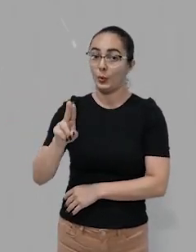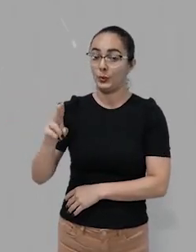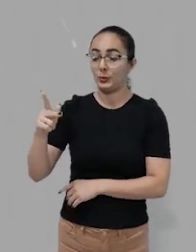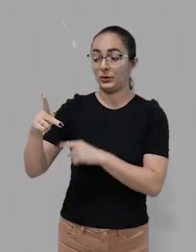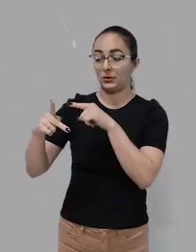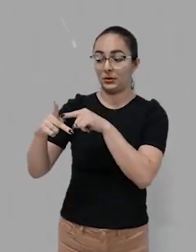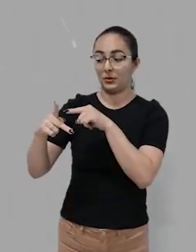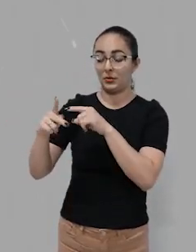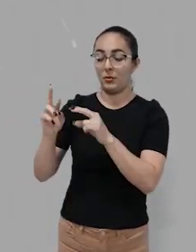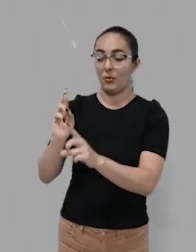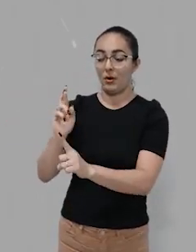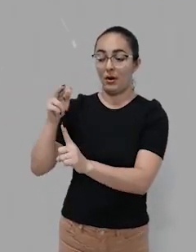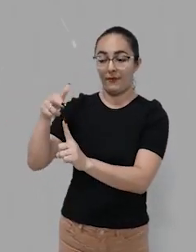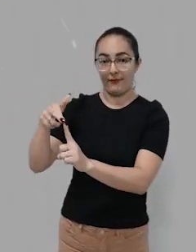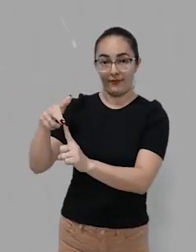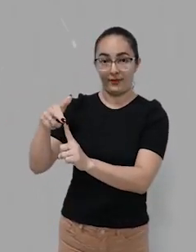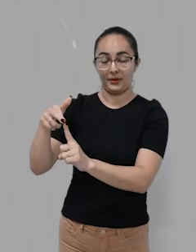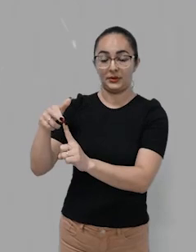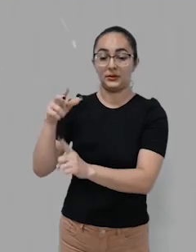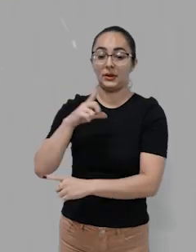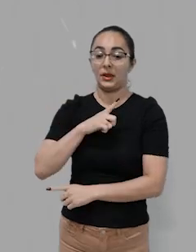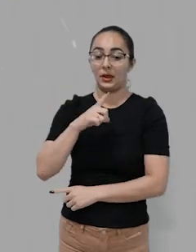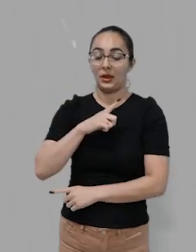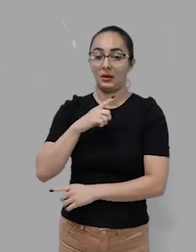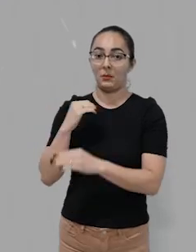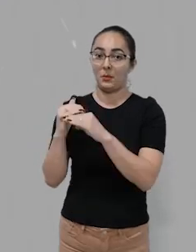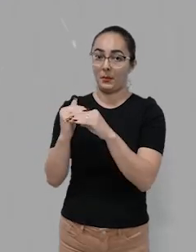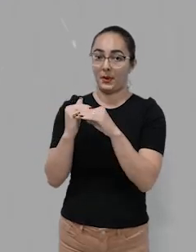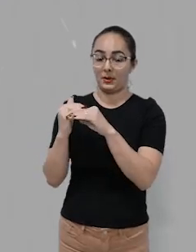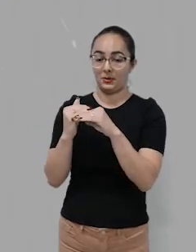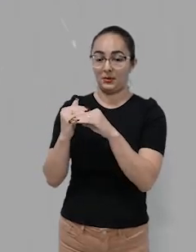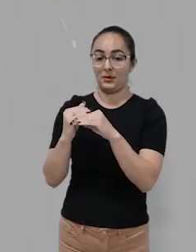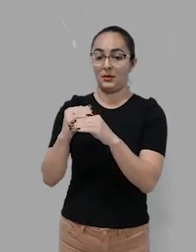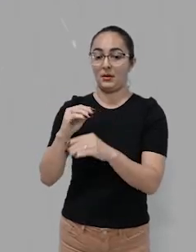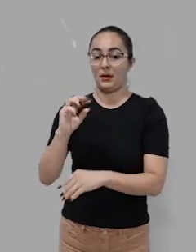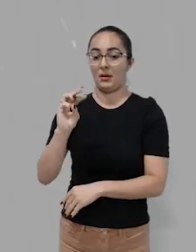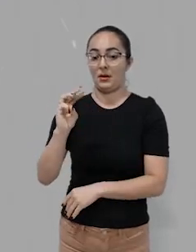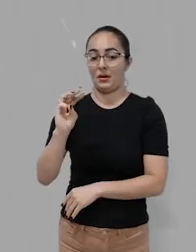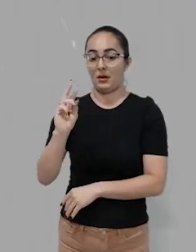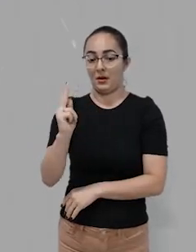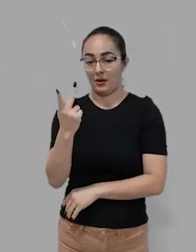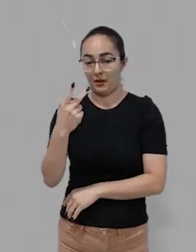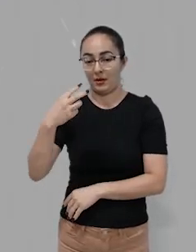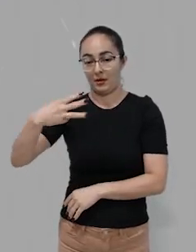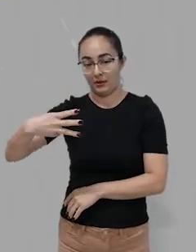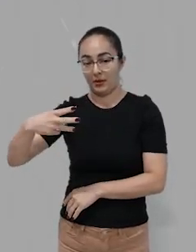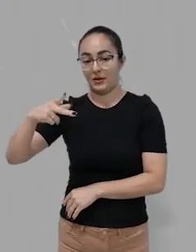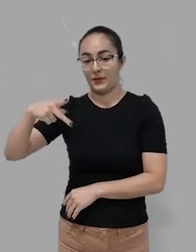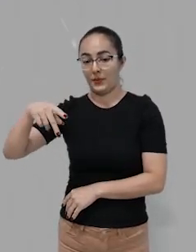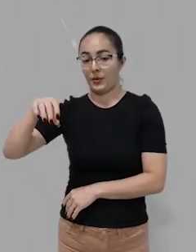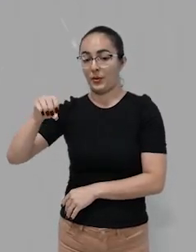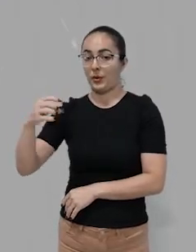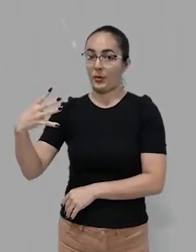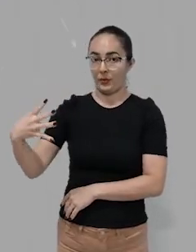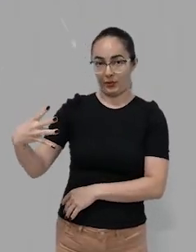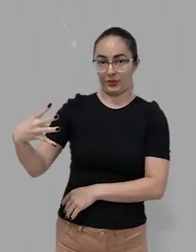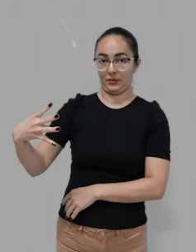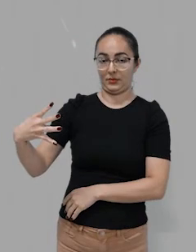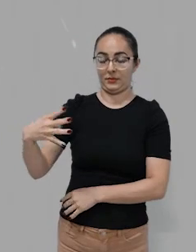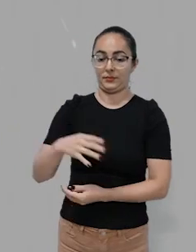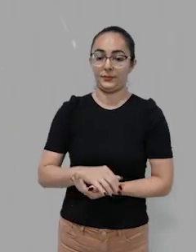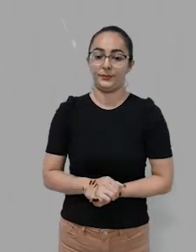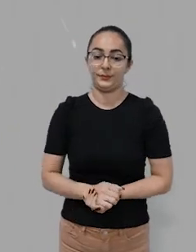como referência, nós temos como padrão o H3PO4, é o ácido